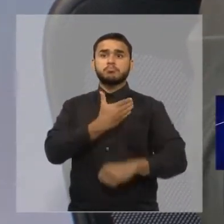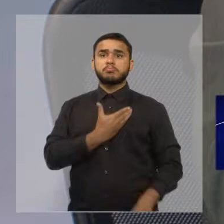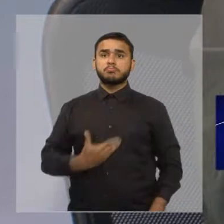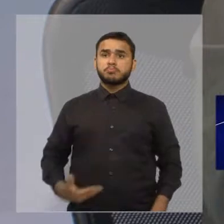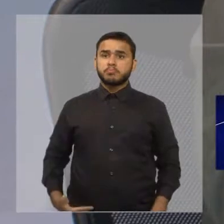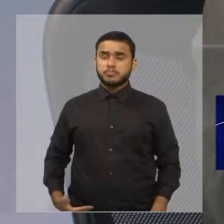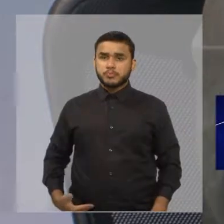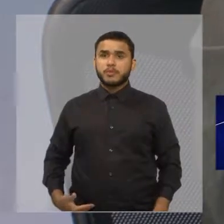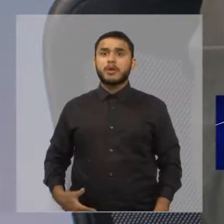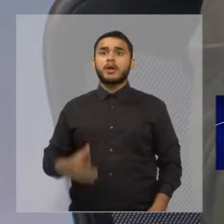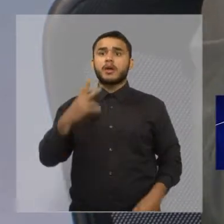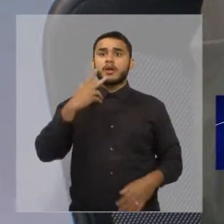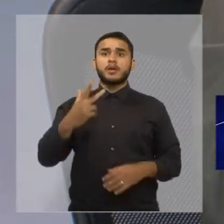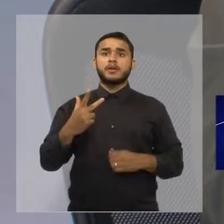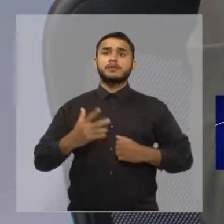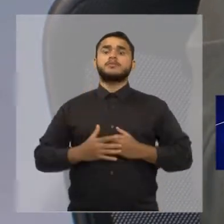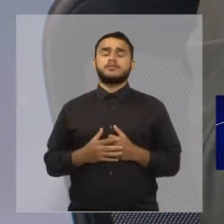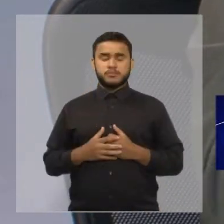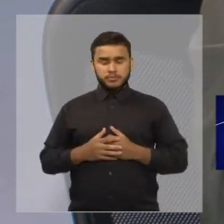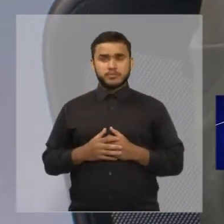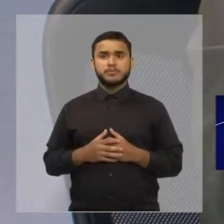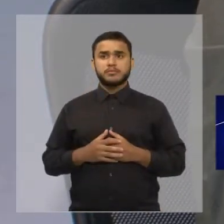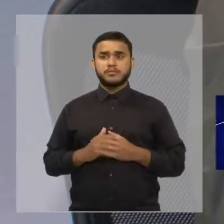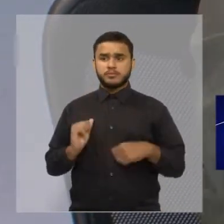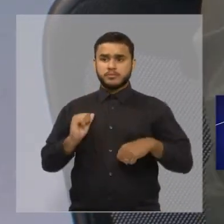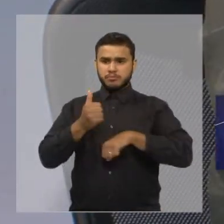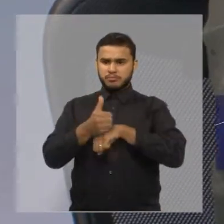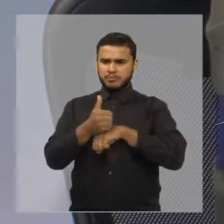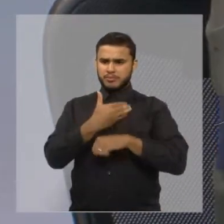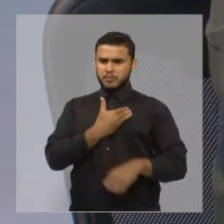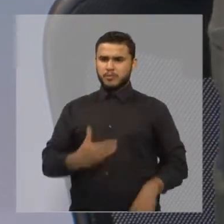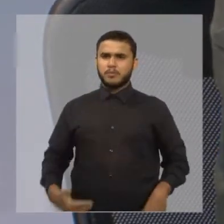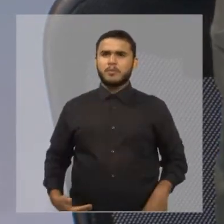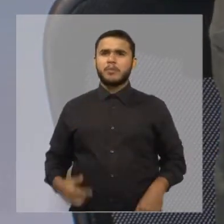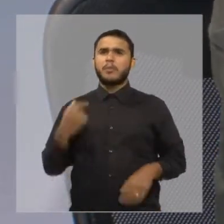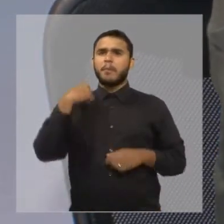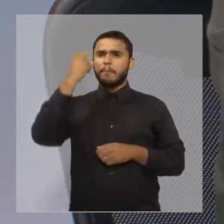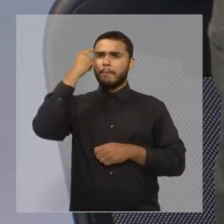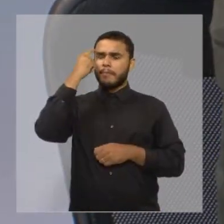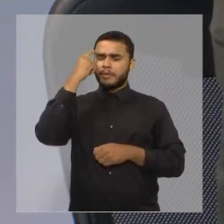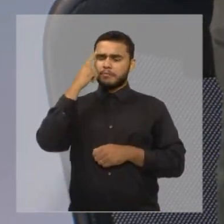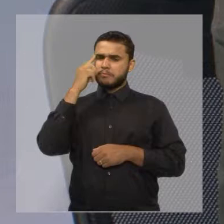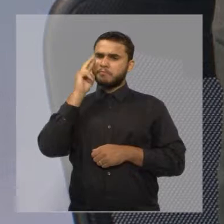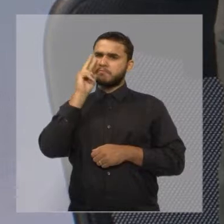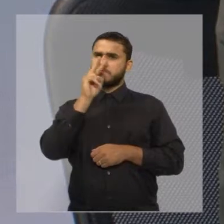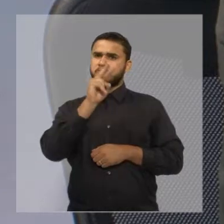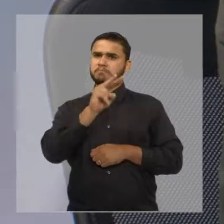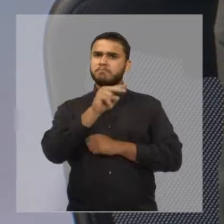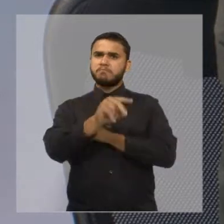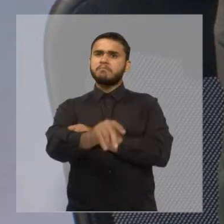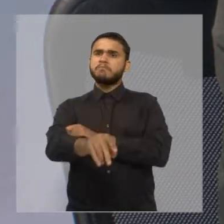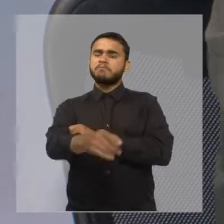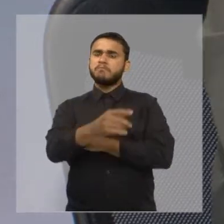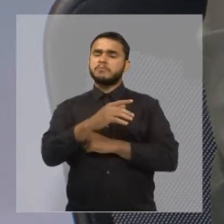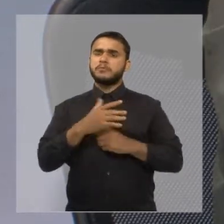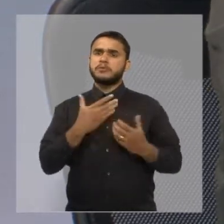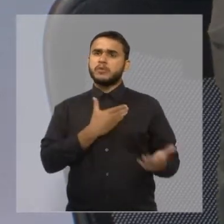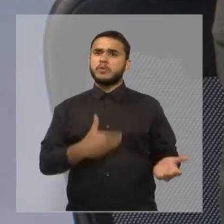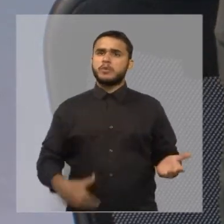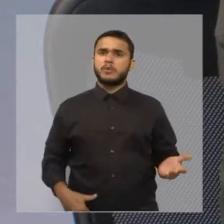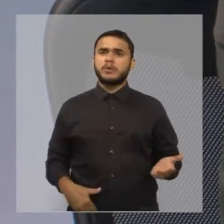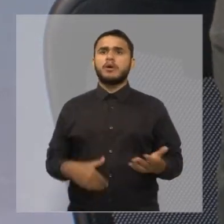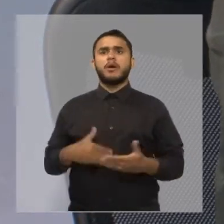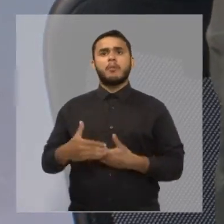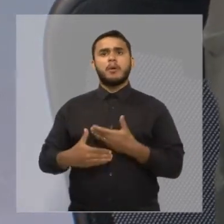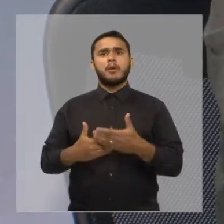e imediatamente a gente já tem esses governadores sobre um olhar, né, com reservas da presidência, e que vem